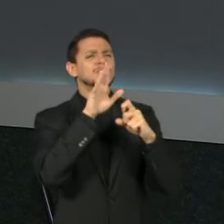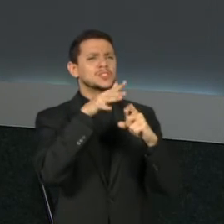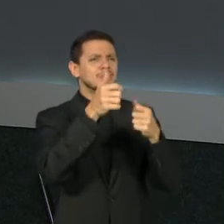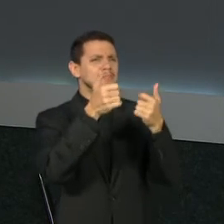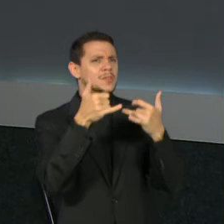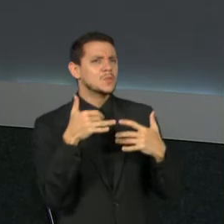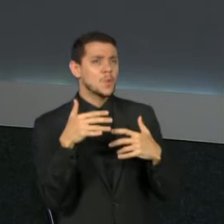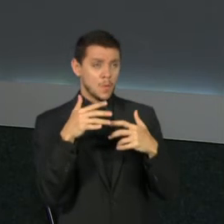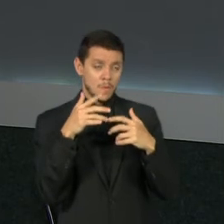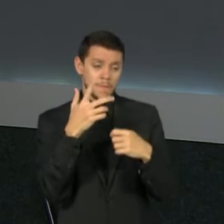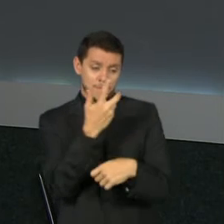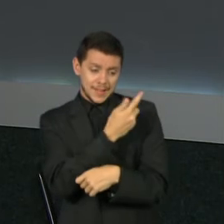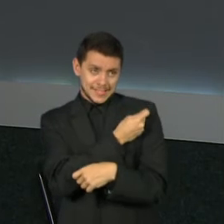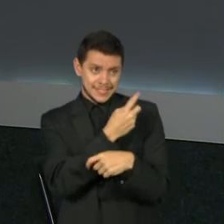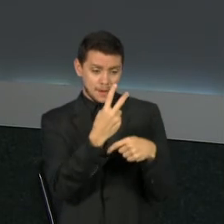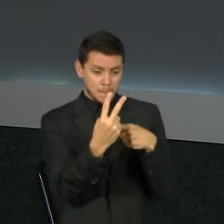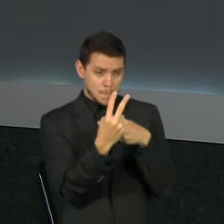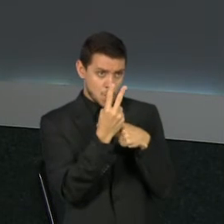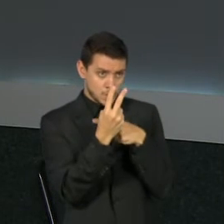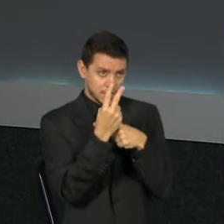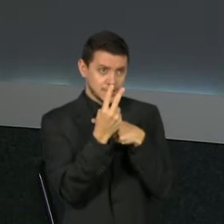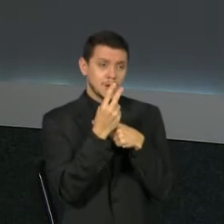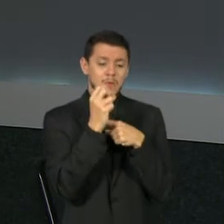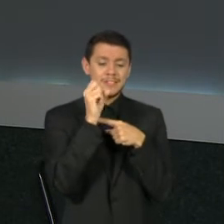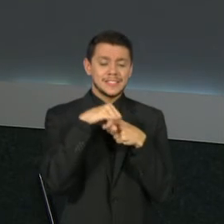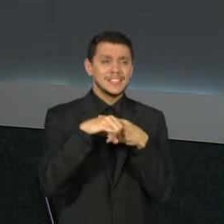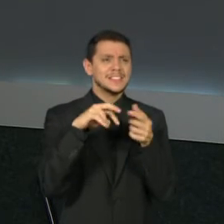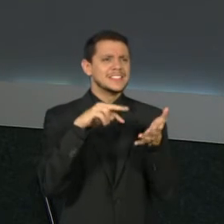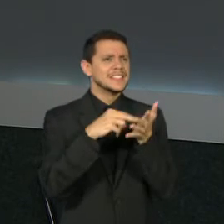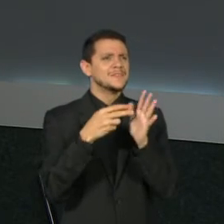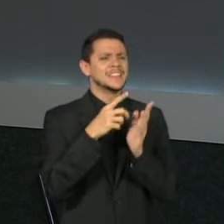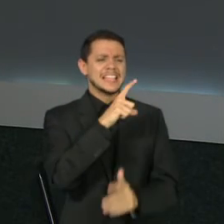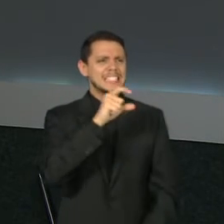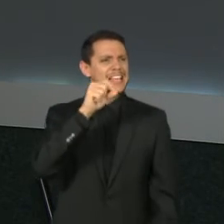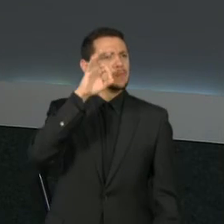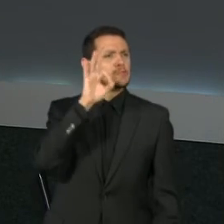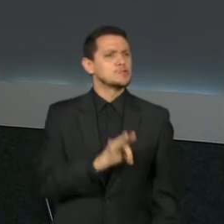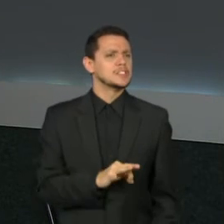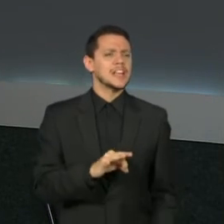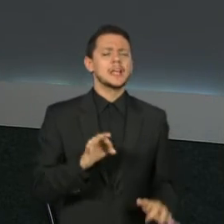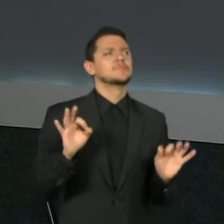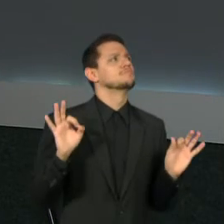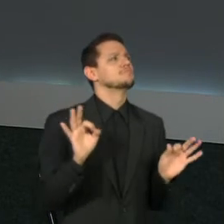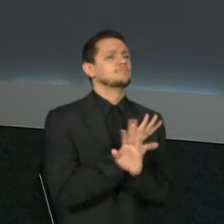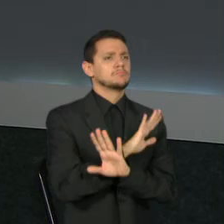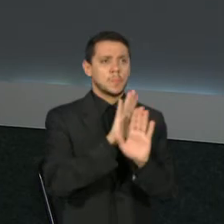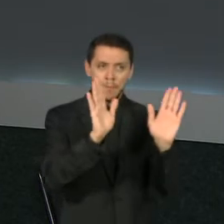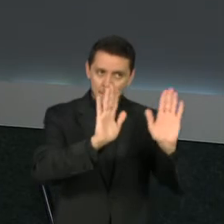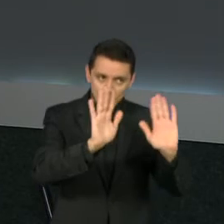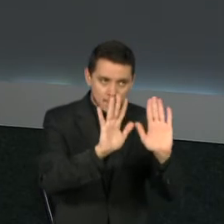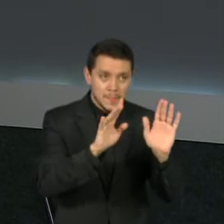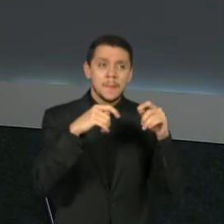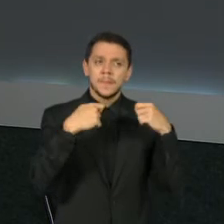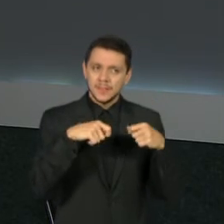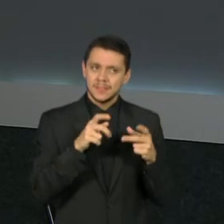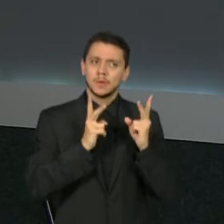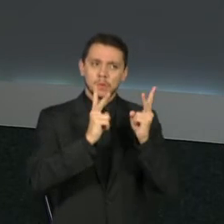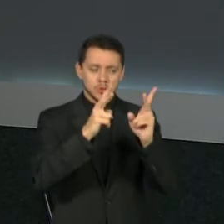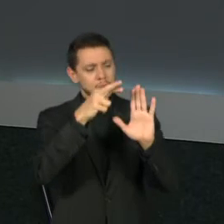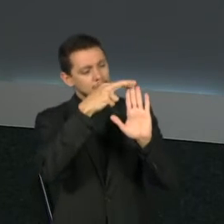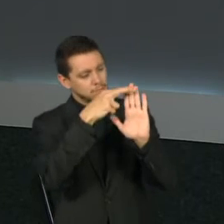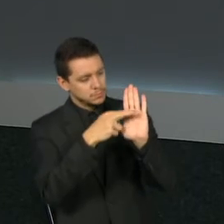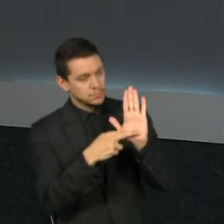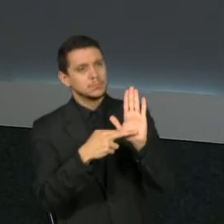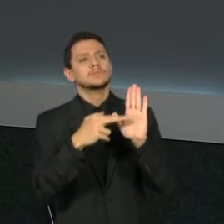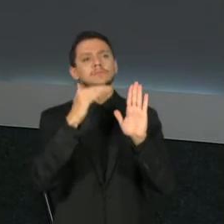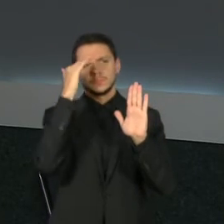essa proteção, mas ela também não significa uma completa imunidade. Portanto, é preciso manter as medidas sanitárias, como o